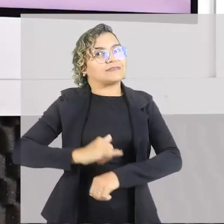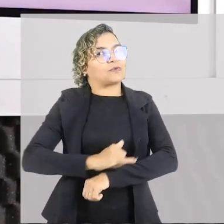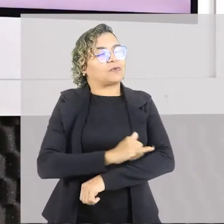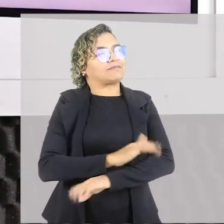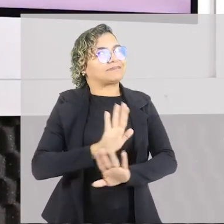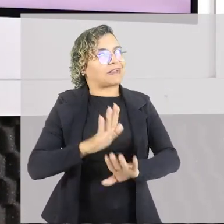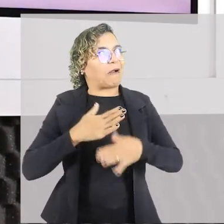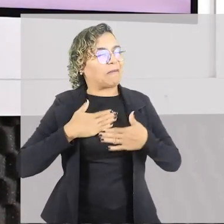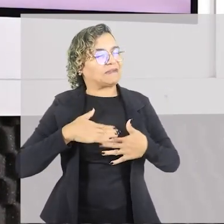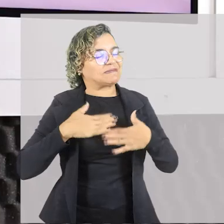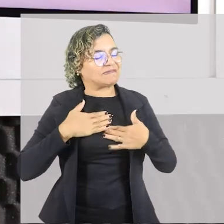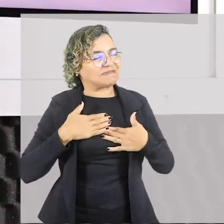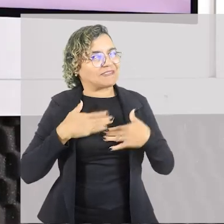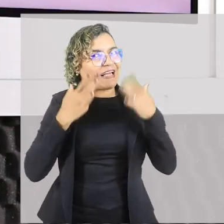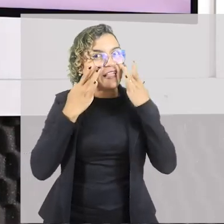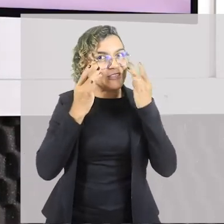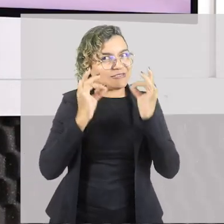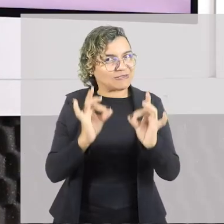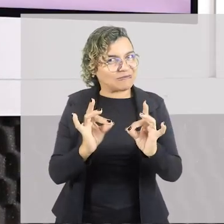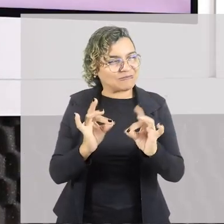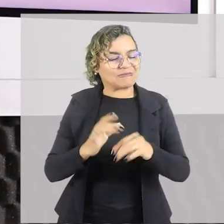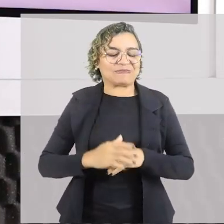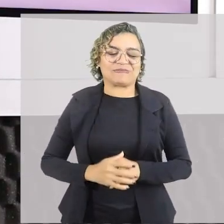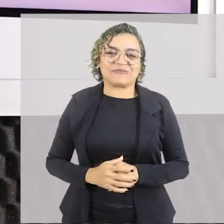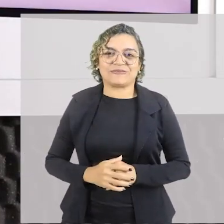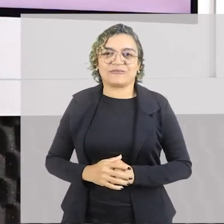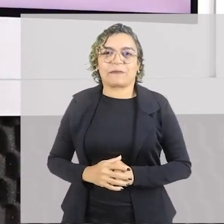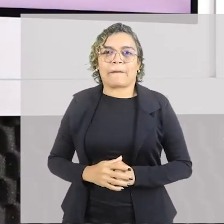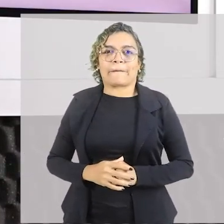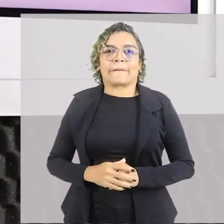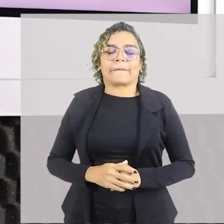Calma, preste atenção bem aqui numa coisa.